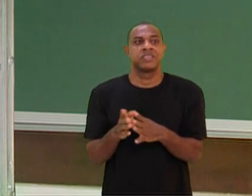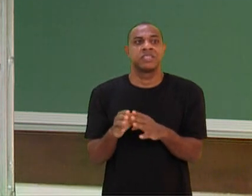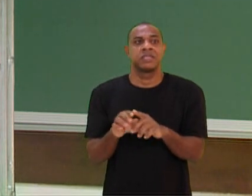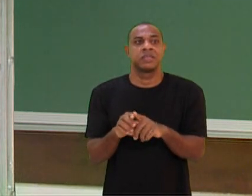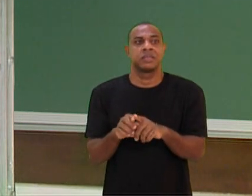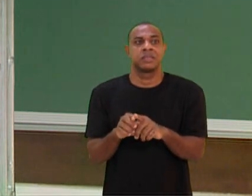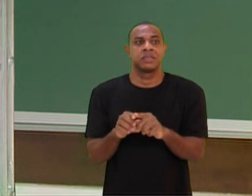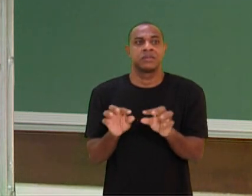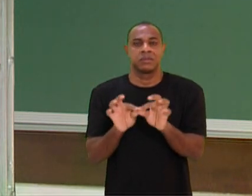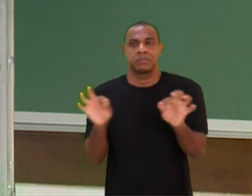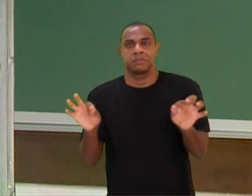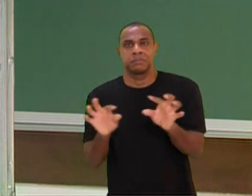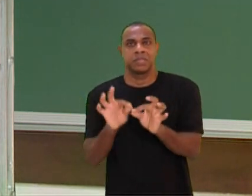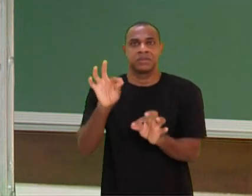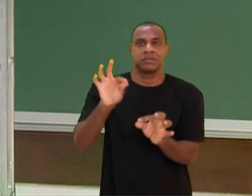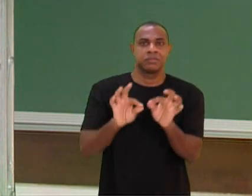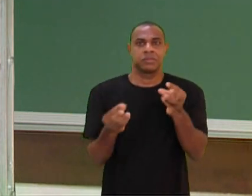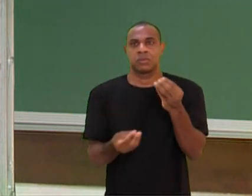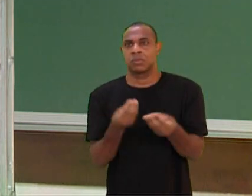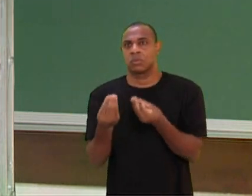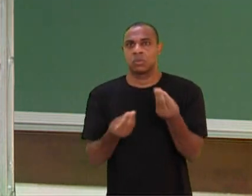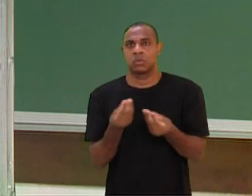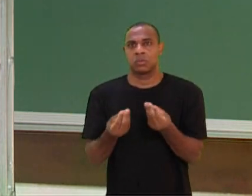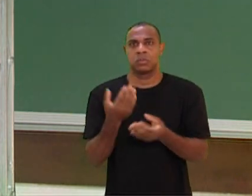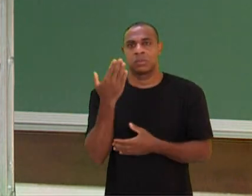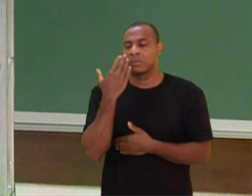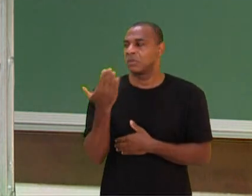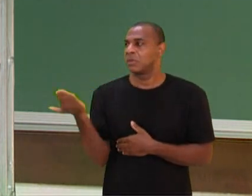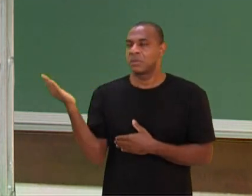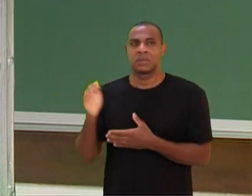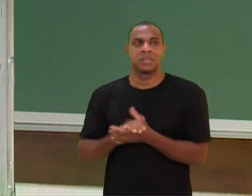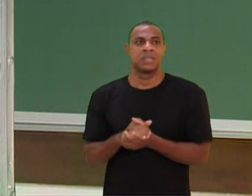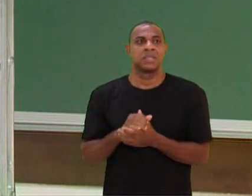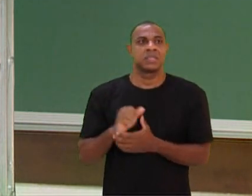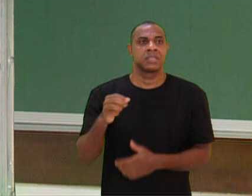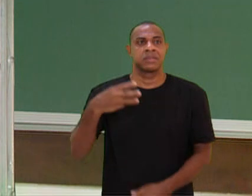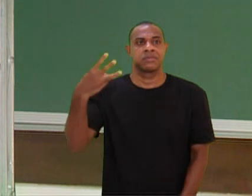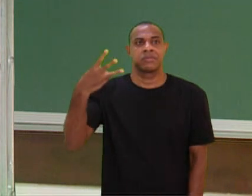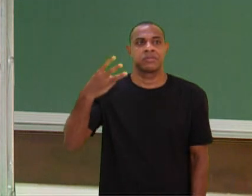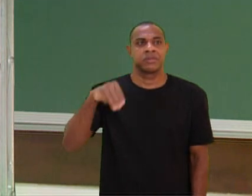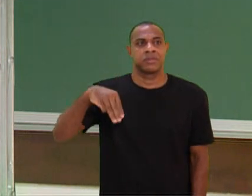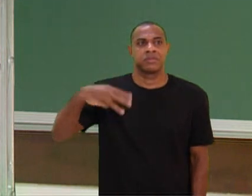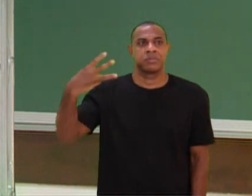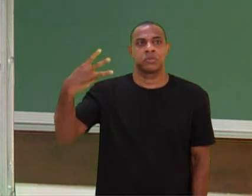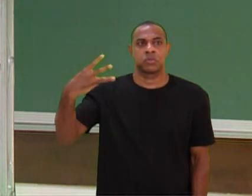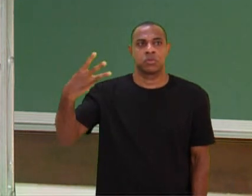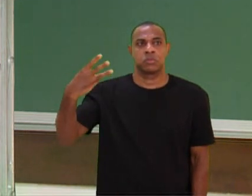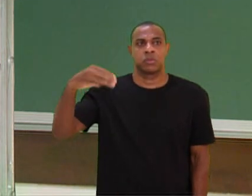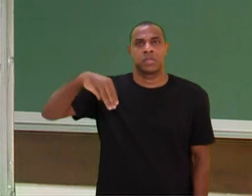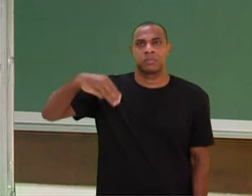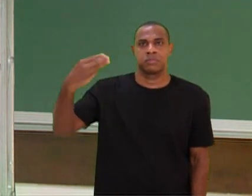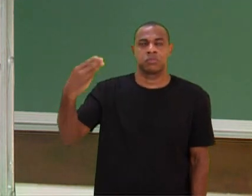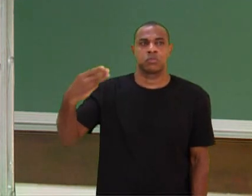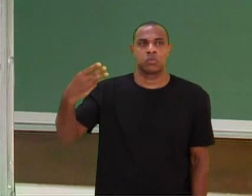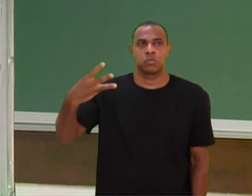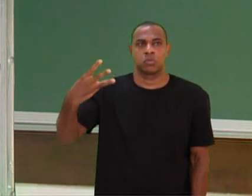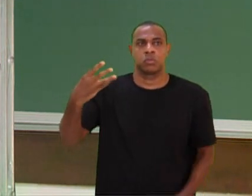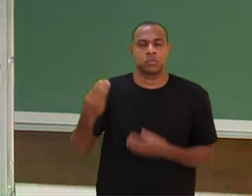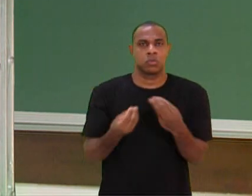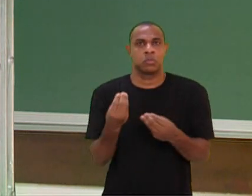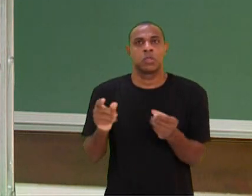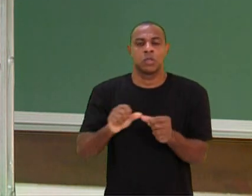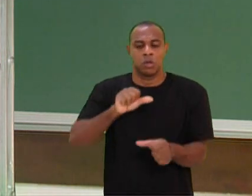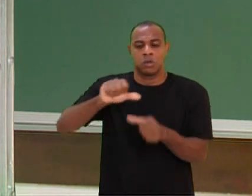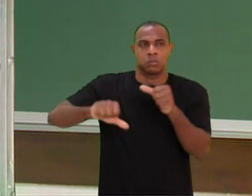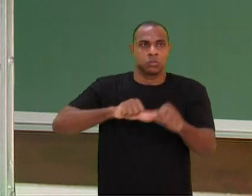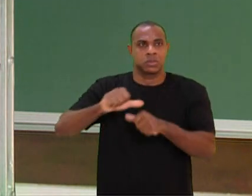nada? Se você tiver gramas por centímetro cúbico, é só multiplicar por 10 na terceira que você transforma para quilograma por